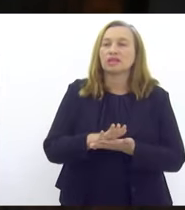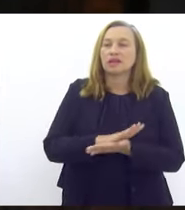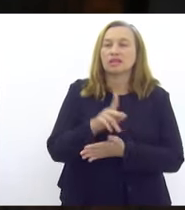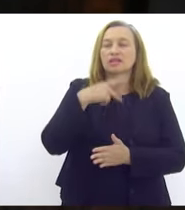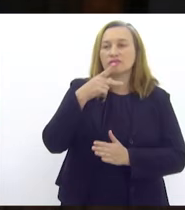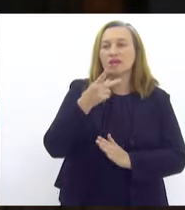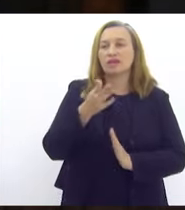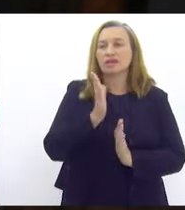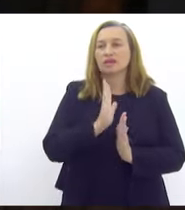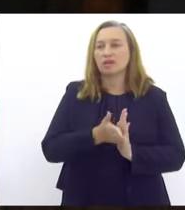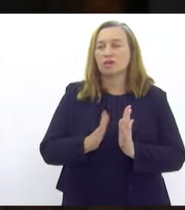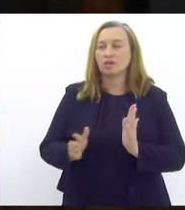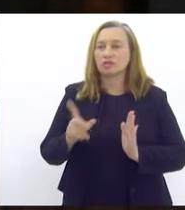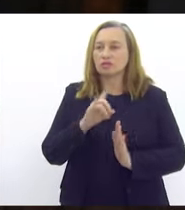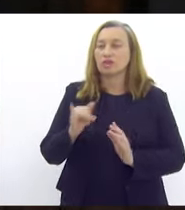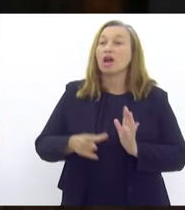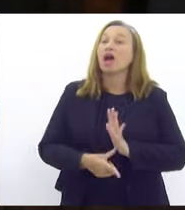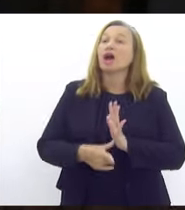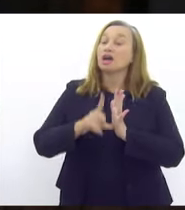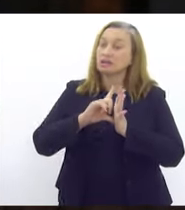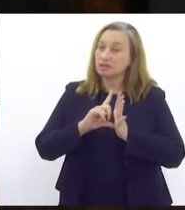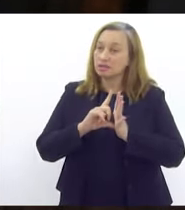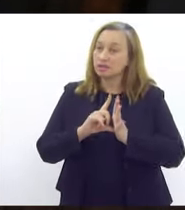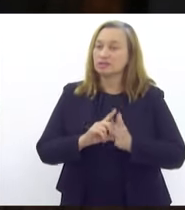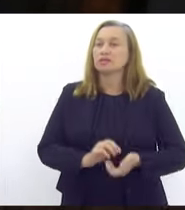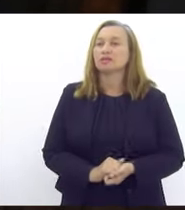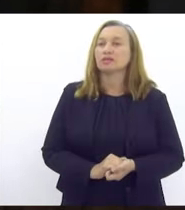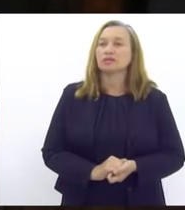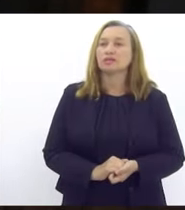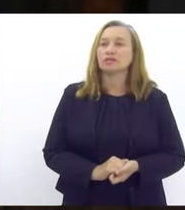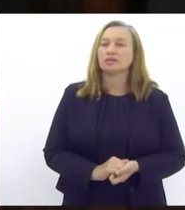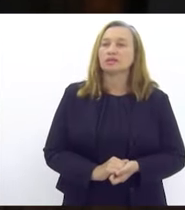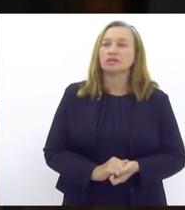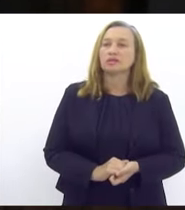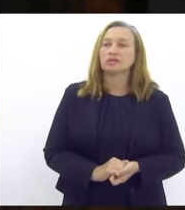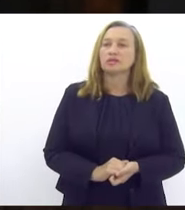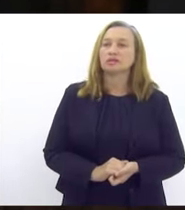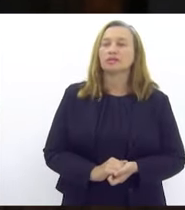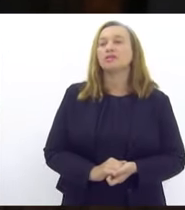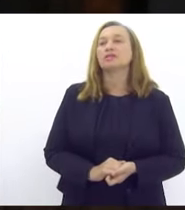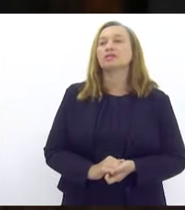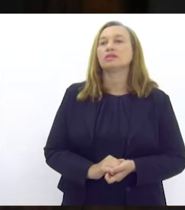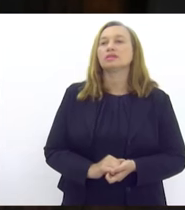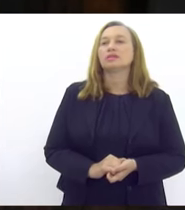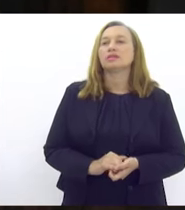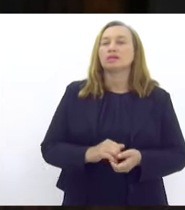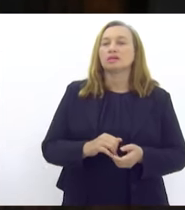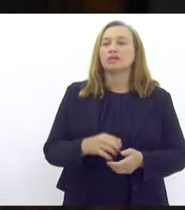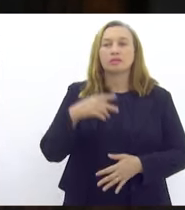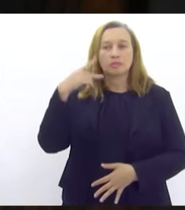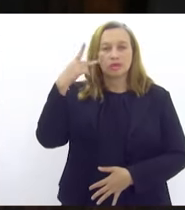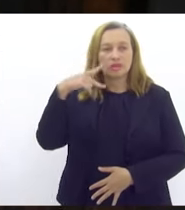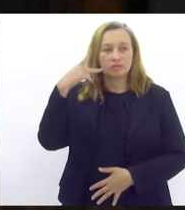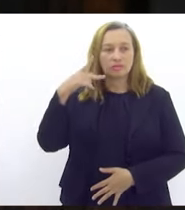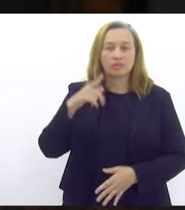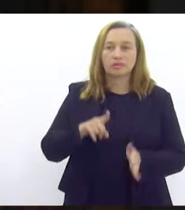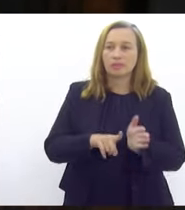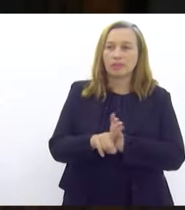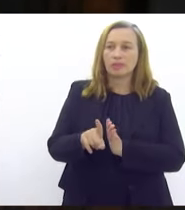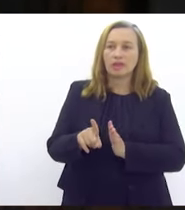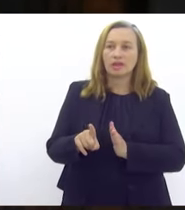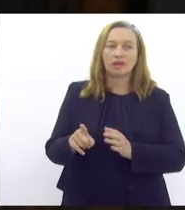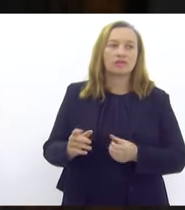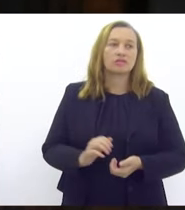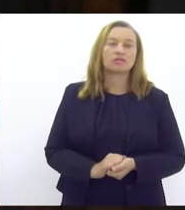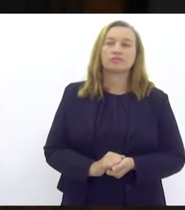a tratar, antes, porém, gostaria de submeter ao parlamento a